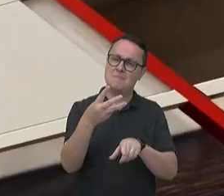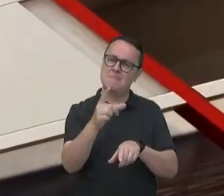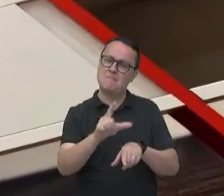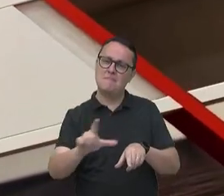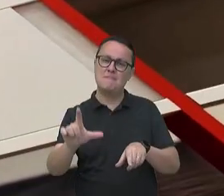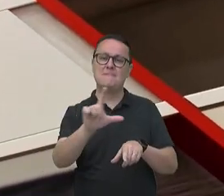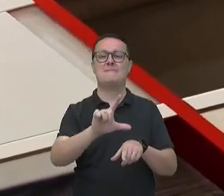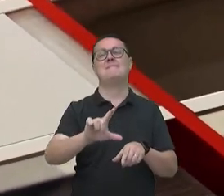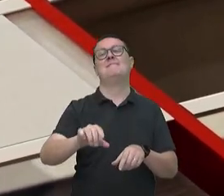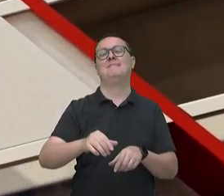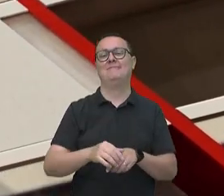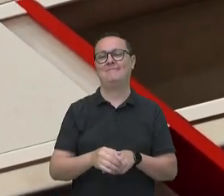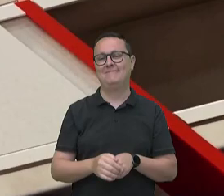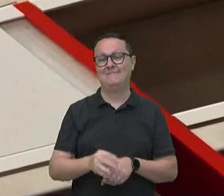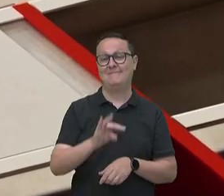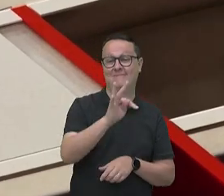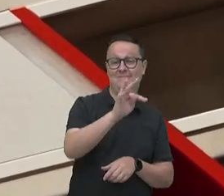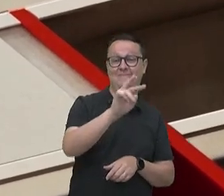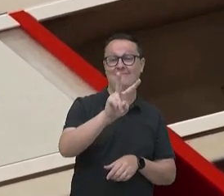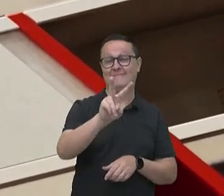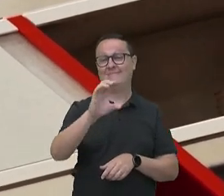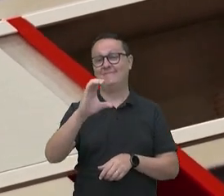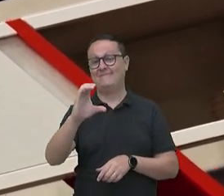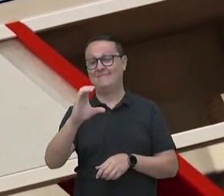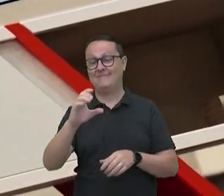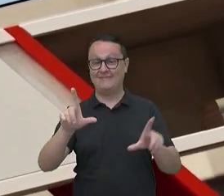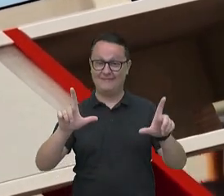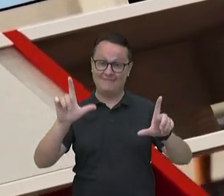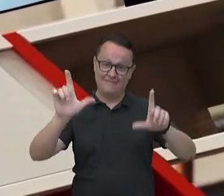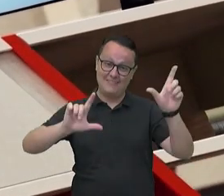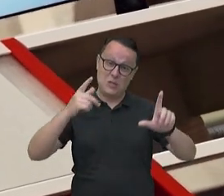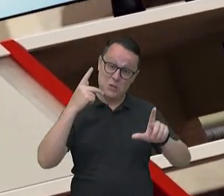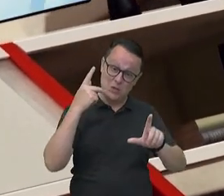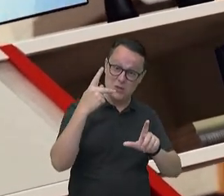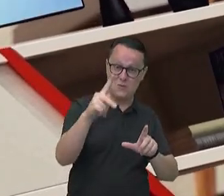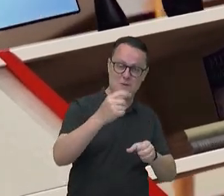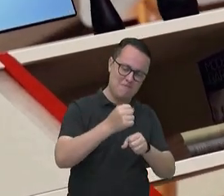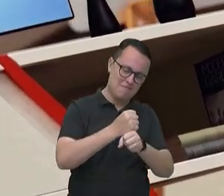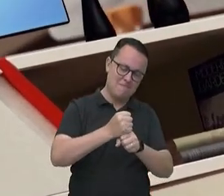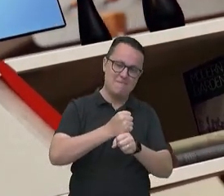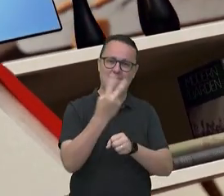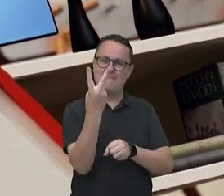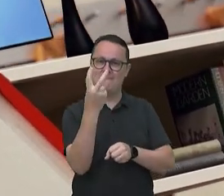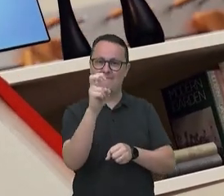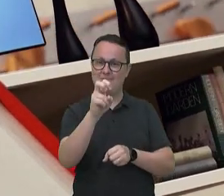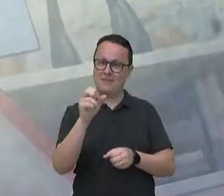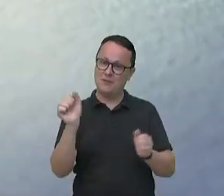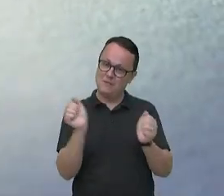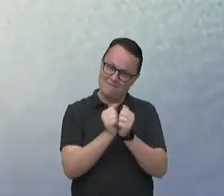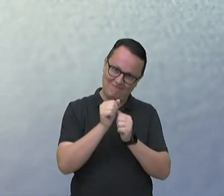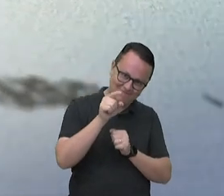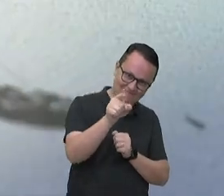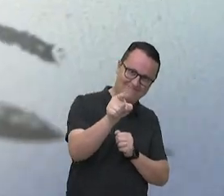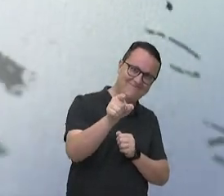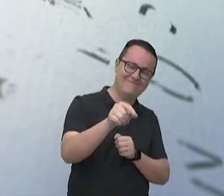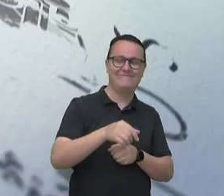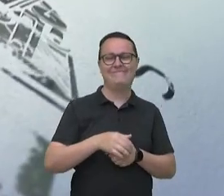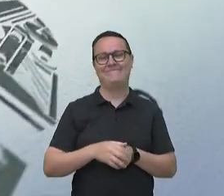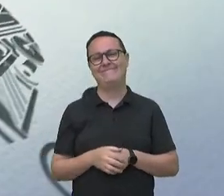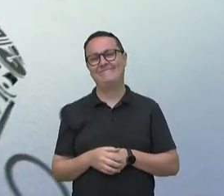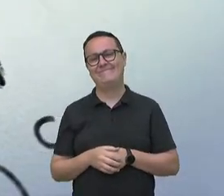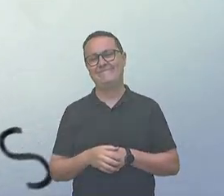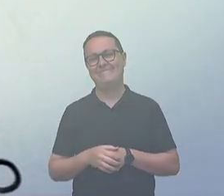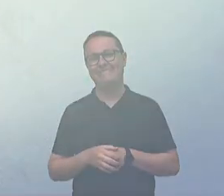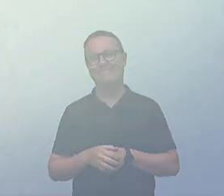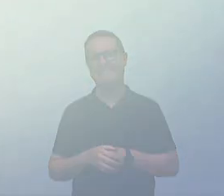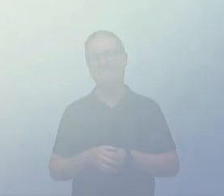e nossa comunidade. TVC HD, a TV de Três Lagoas. Há 25 anos,